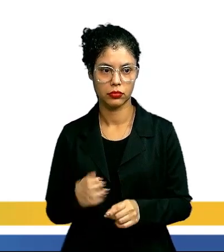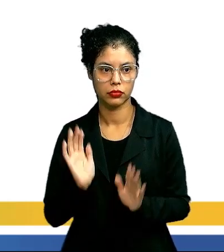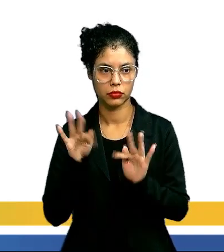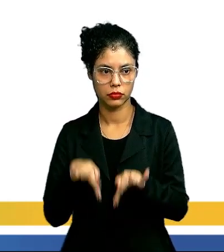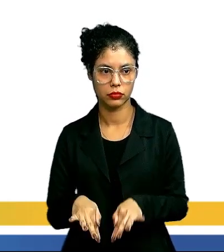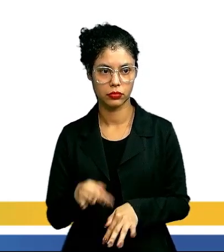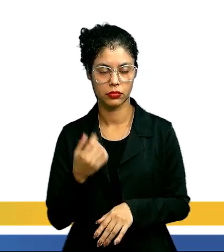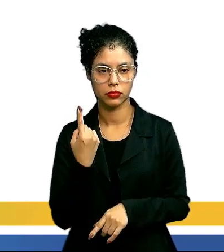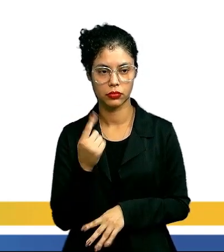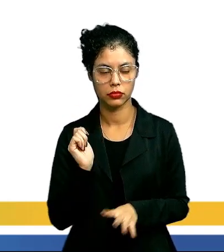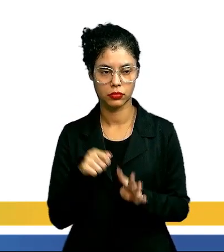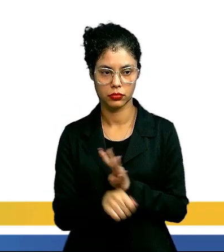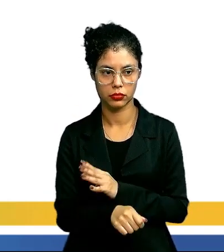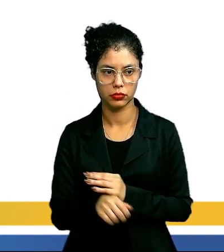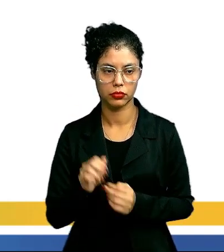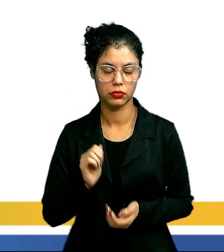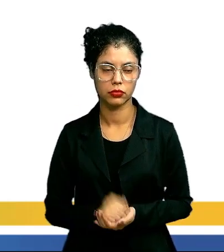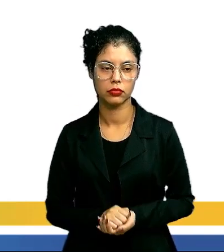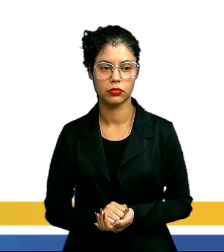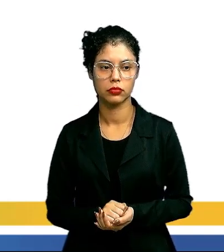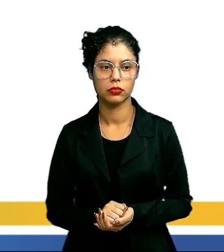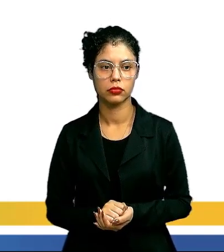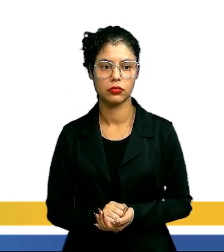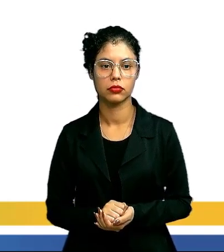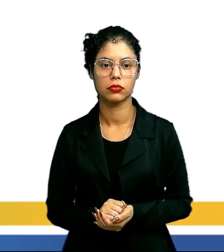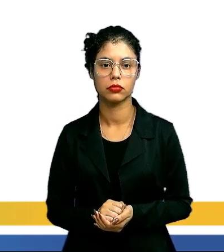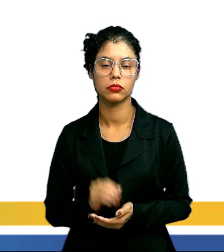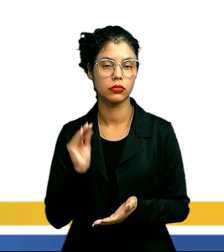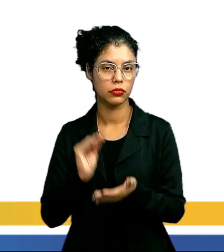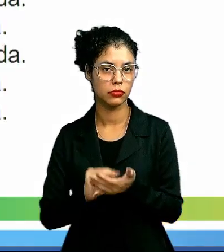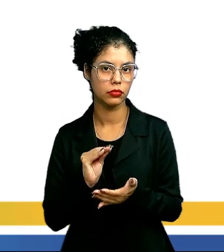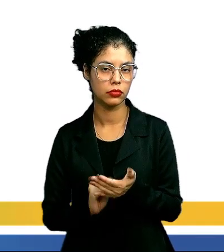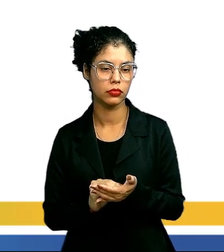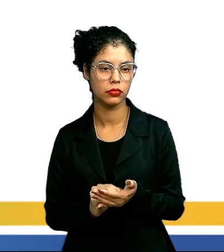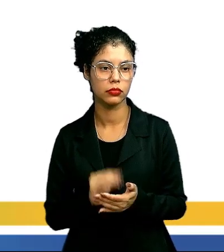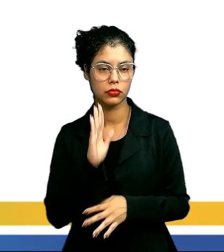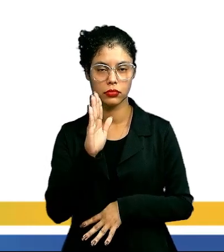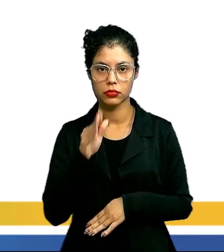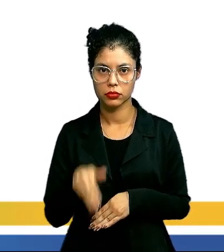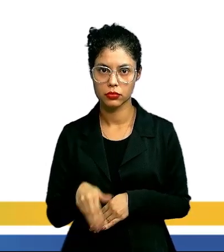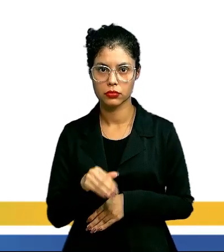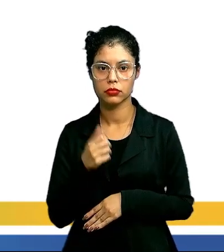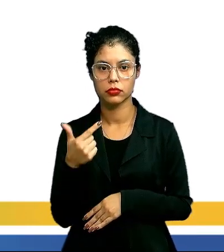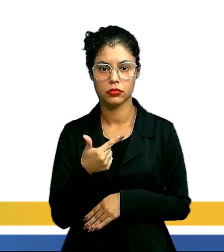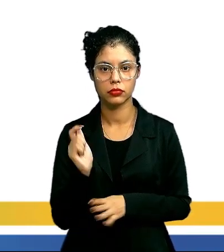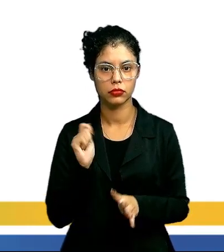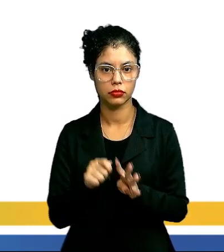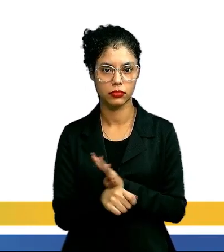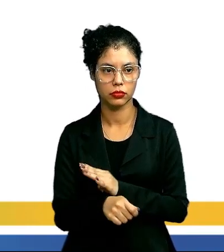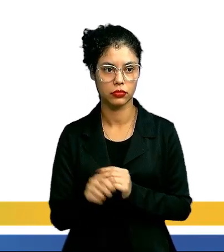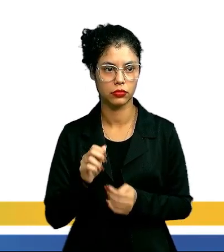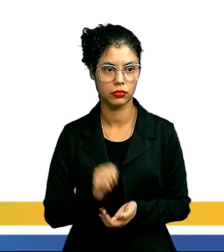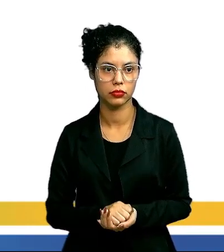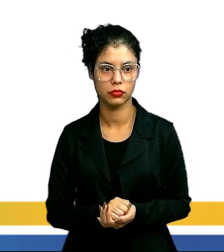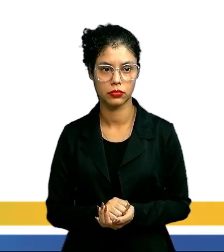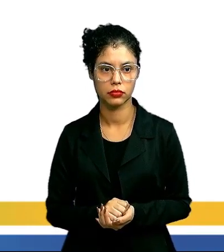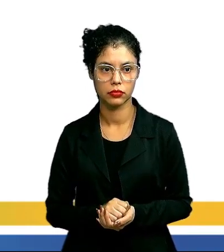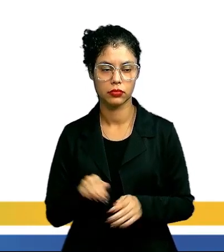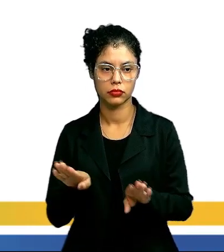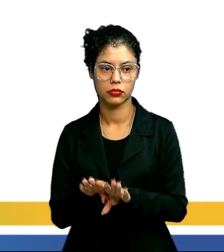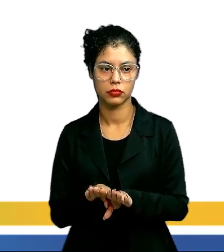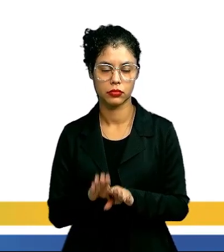o fim do primeiro mês um terço do saldo devedor na metade do segundo mês e ao final do segundo mês ela vai